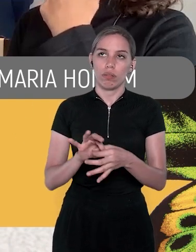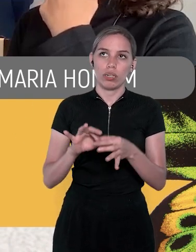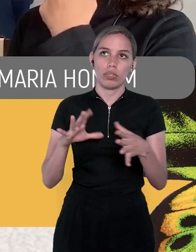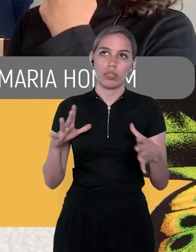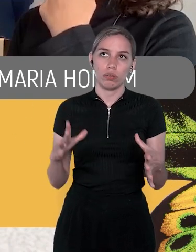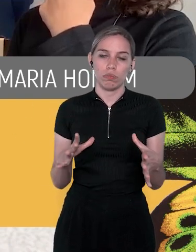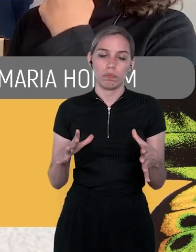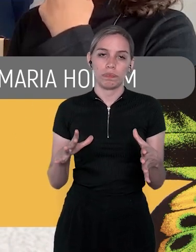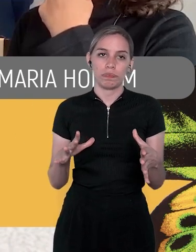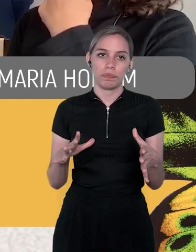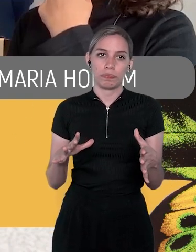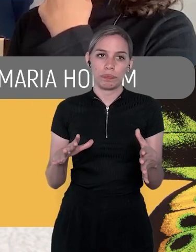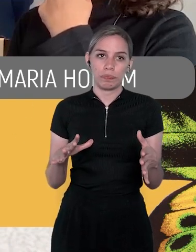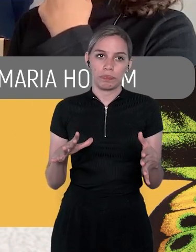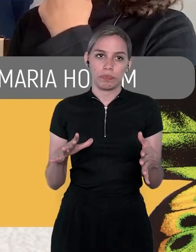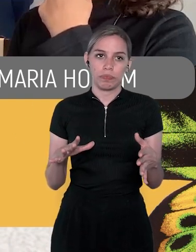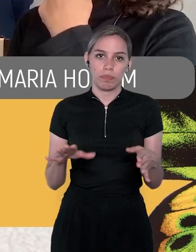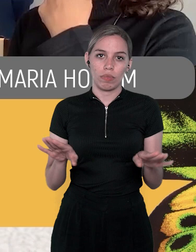liberdade